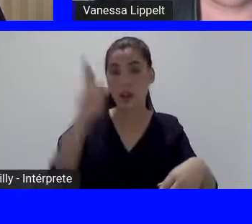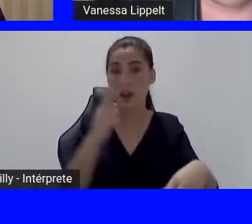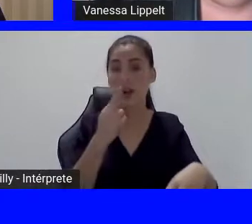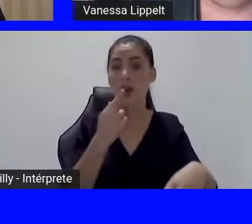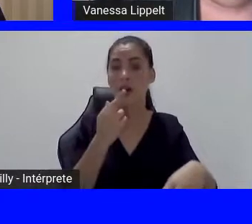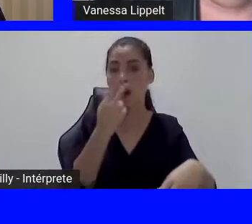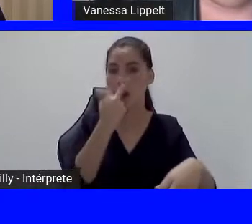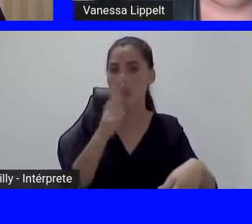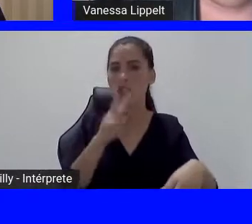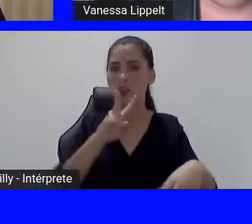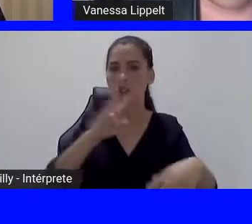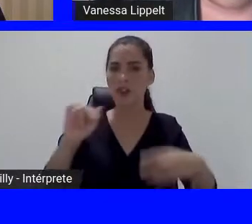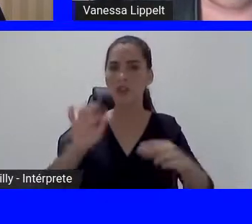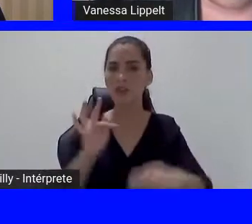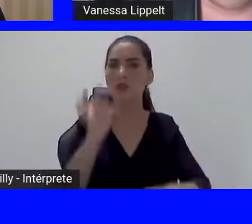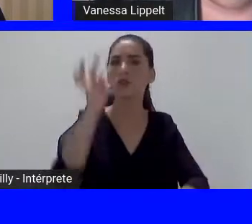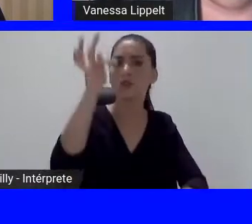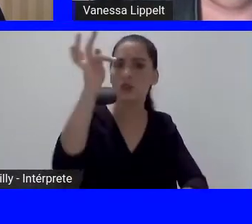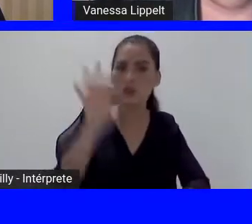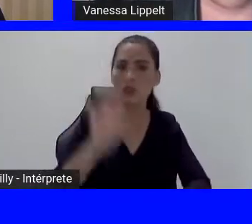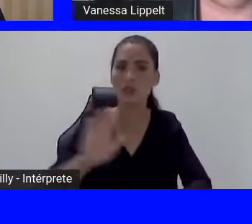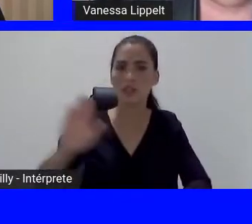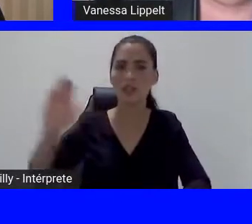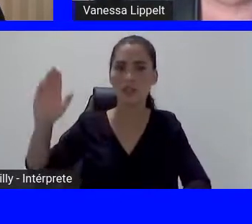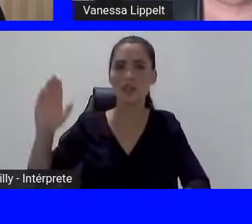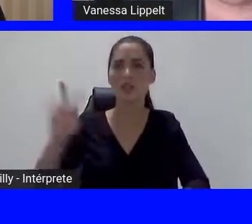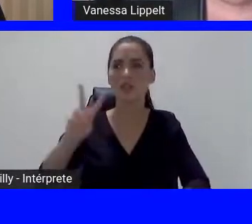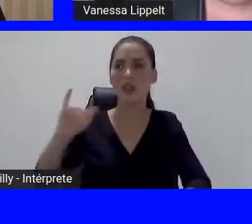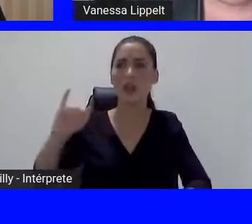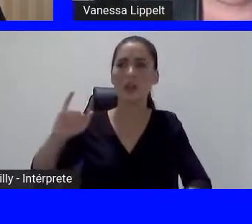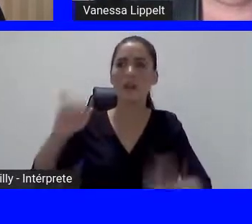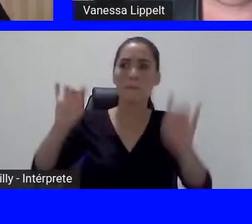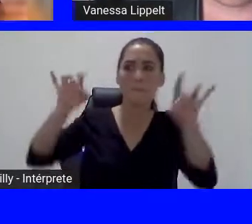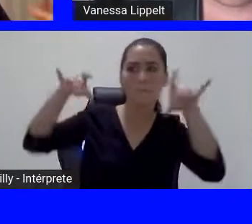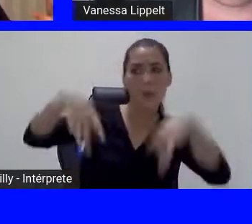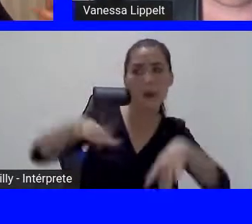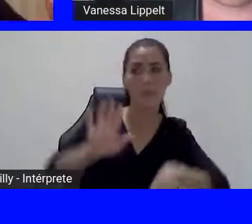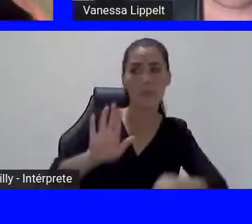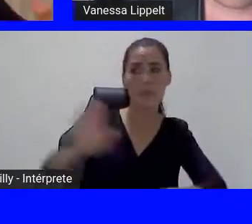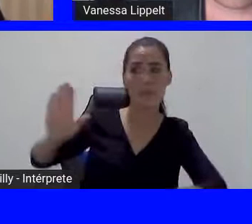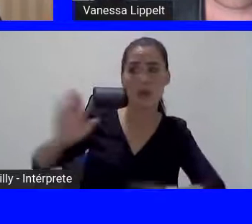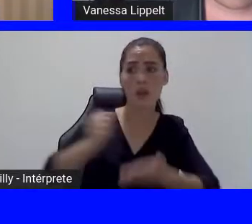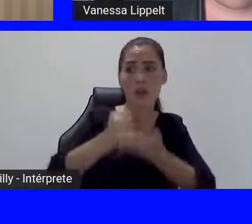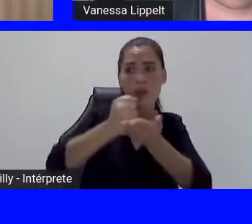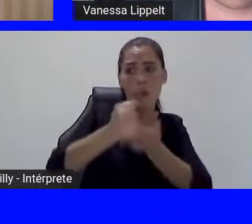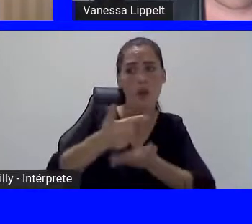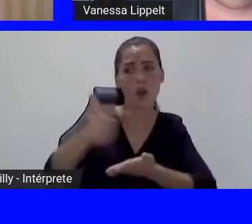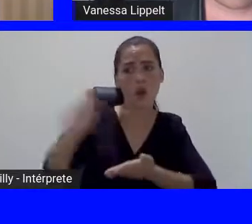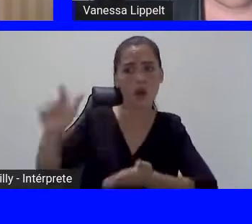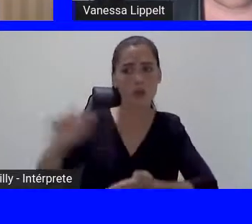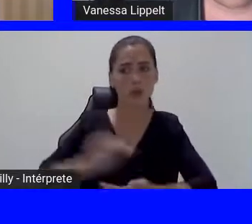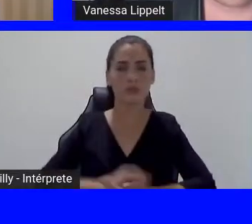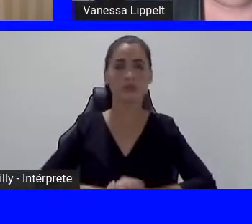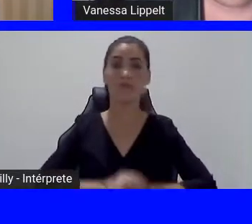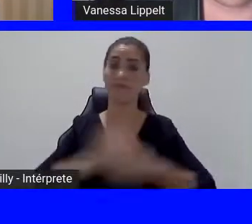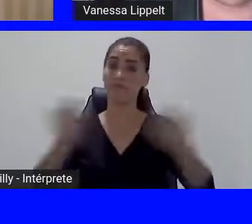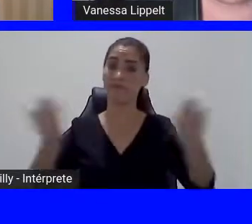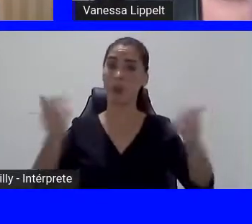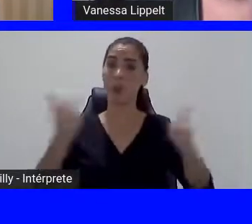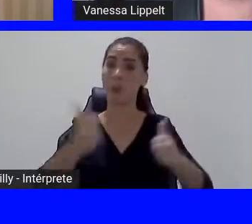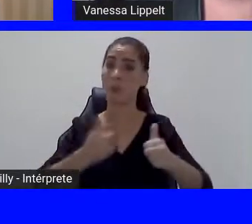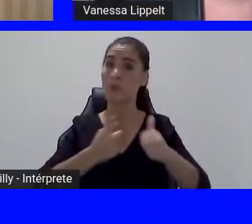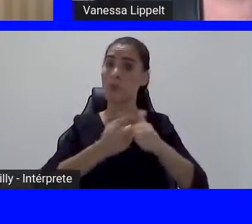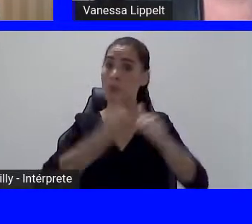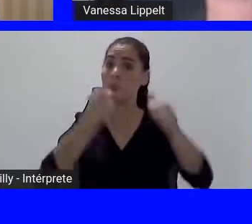senhora, que tem o menor índice de rejeição de todos? Bom, primeiro que não decolou porque nós não começamos nem a pré-campanha. É